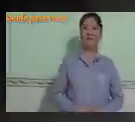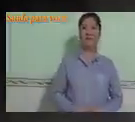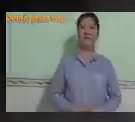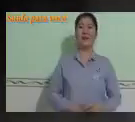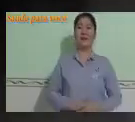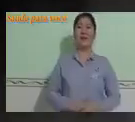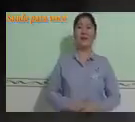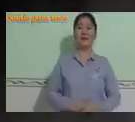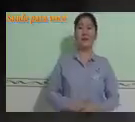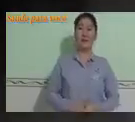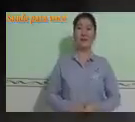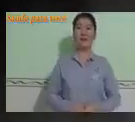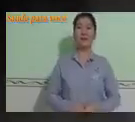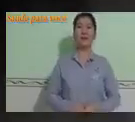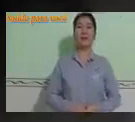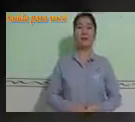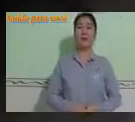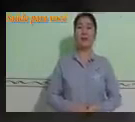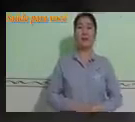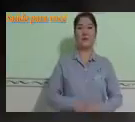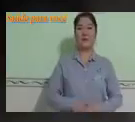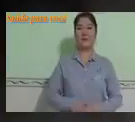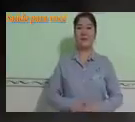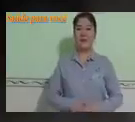deve-se 2 horas por dia para relaxar e realizar